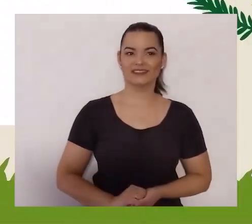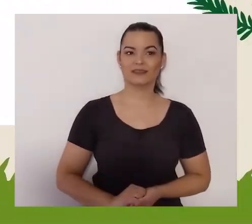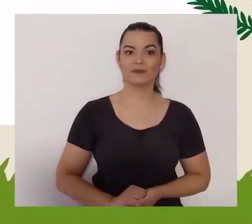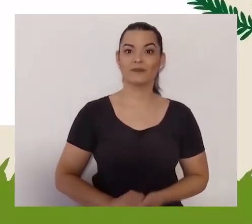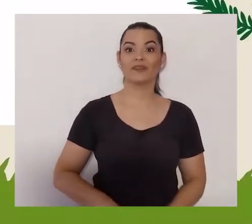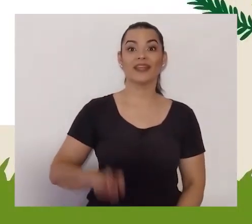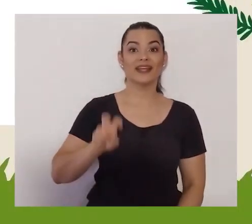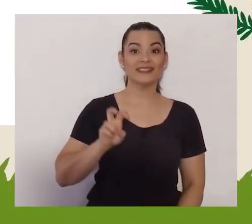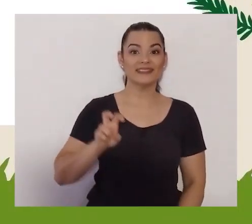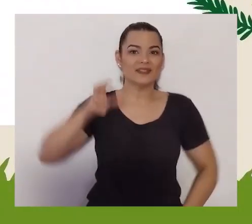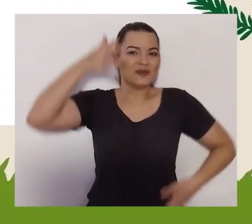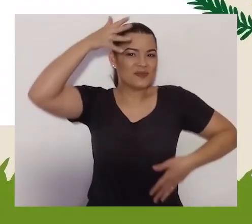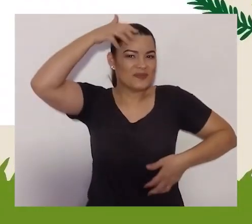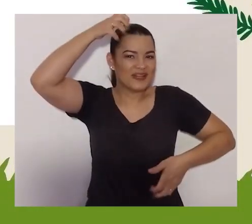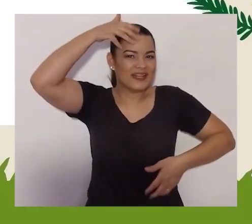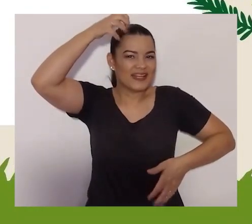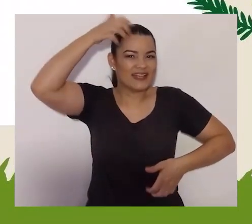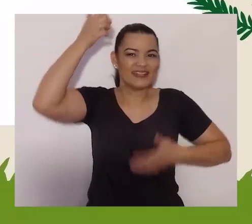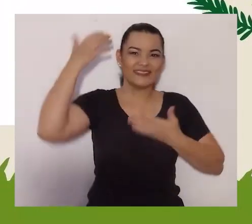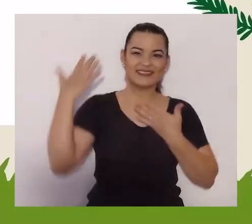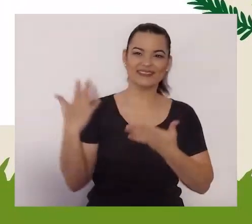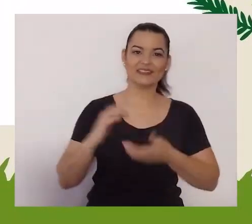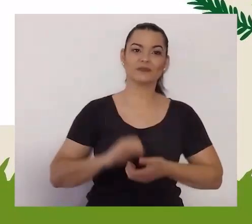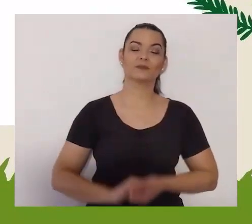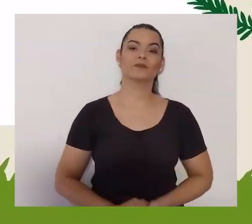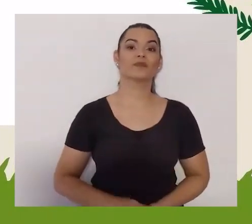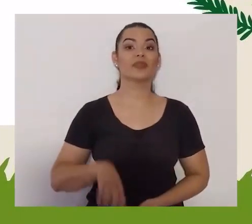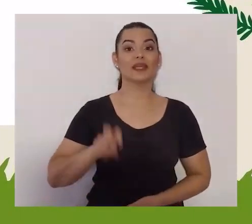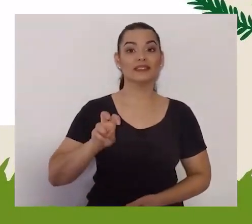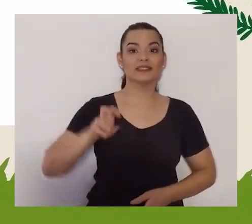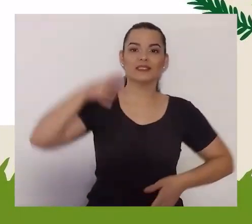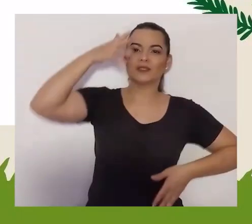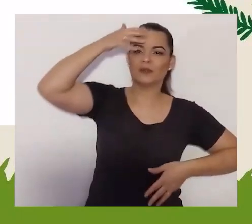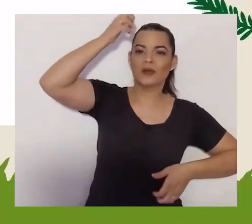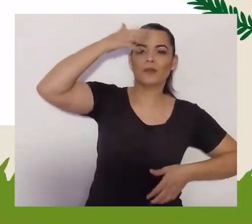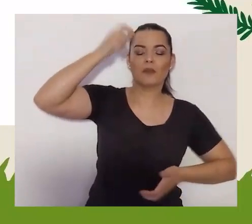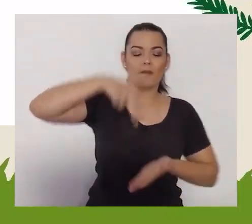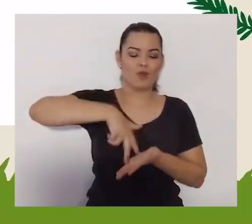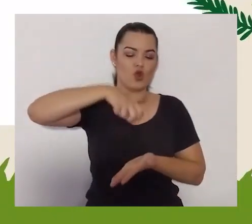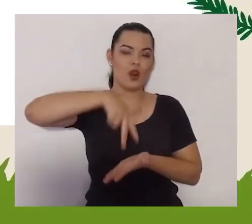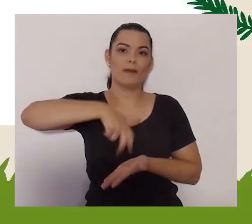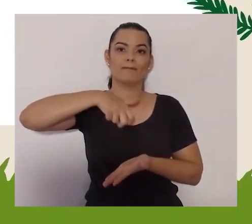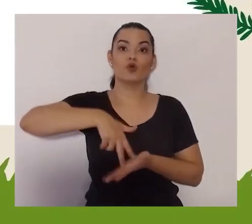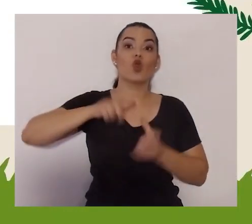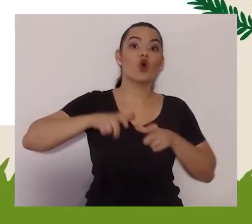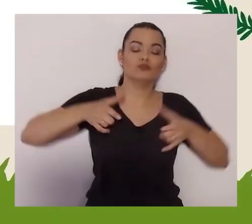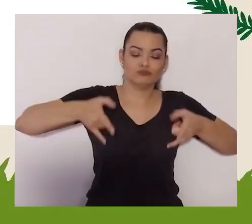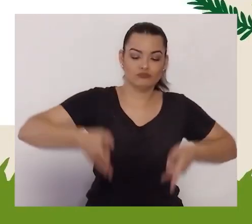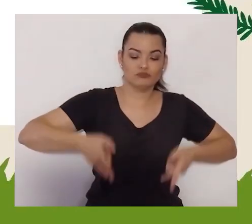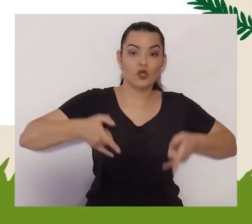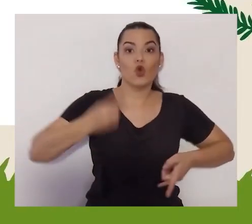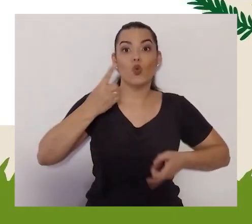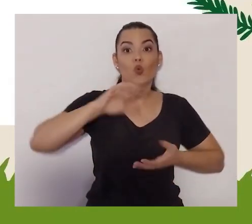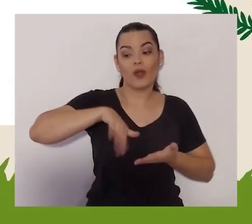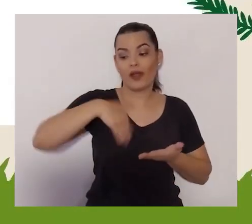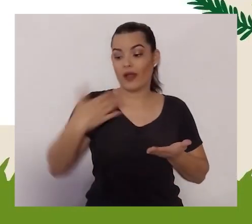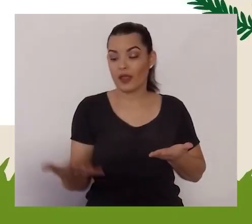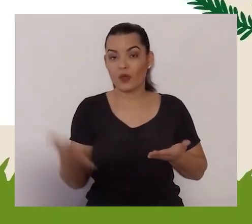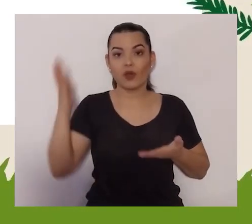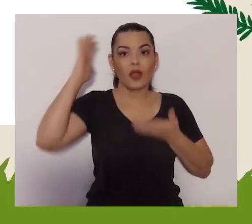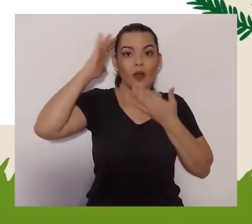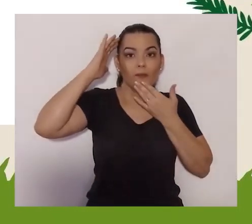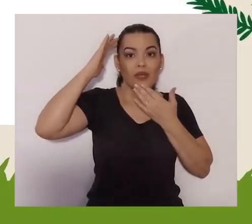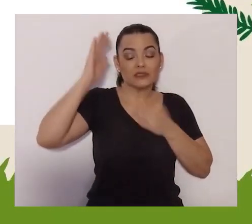5 macaquinhos. 5 macaquinhos pulando numa cama. Um caiu com a cabeça no